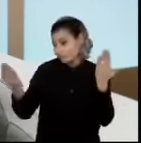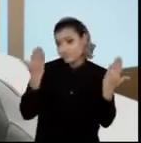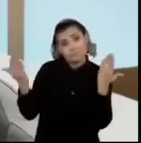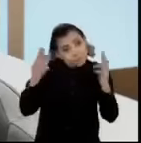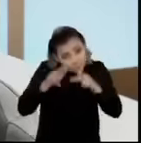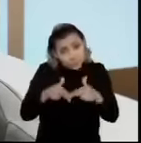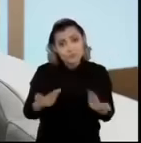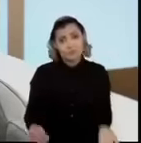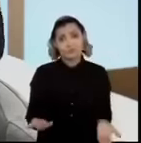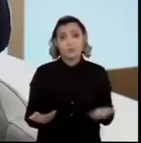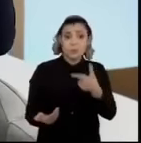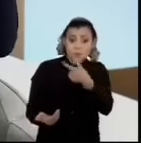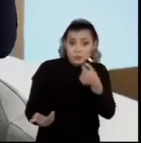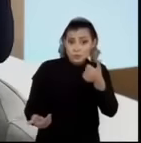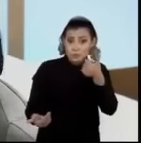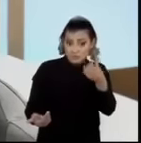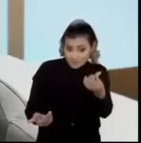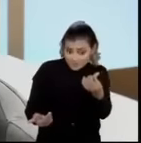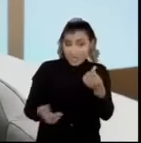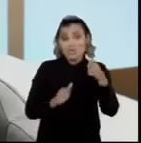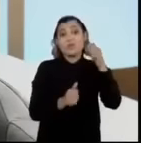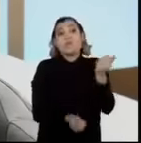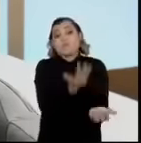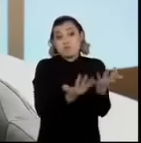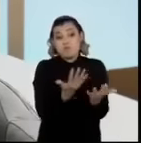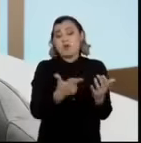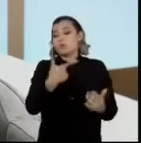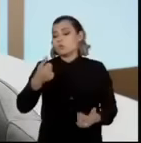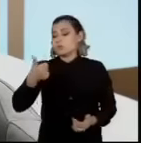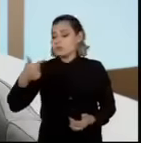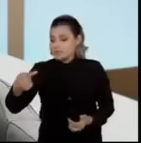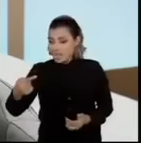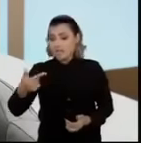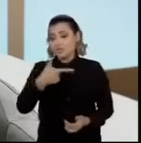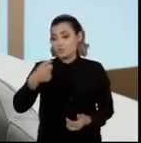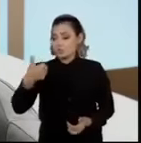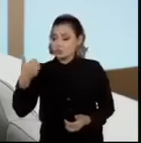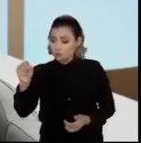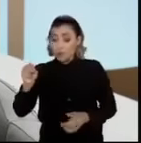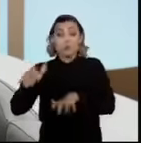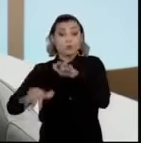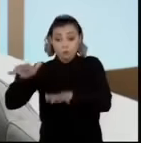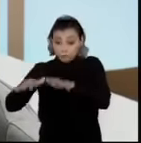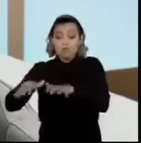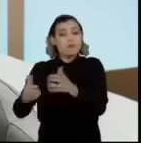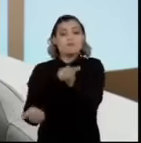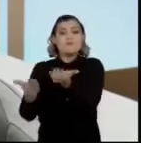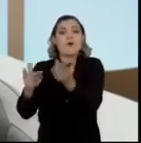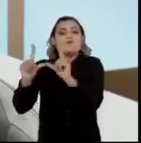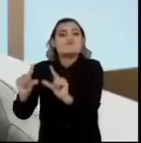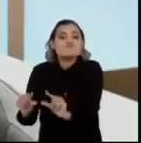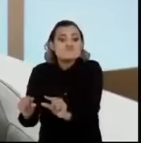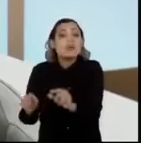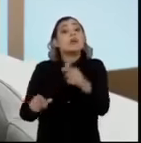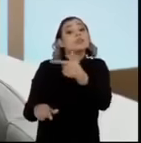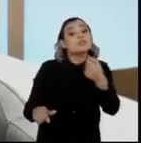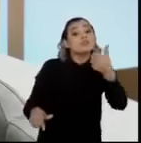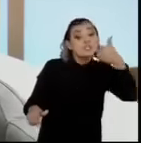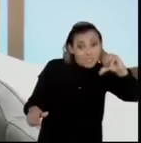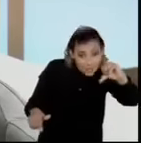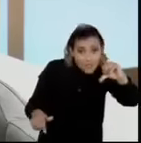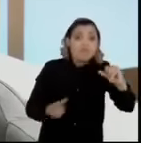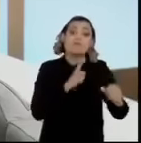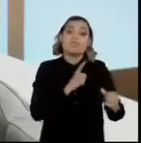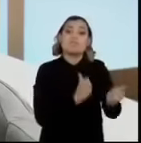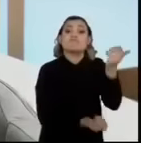maior. 2016, mais queimadas, 2017, 2018, mais chuva, portanto, menos queimada, e 2019,